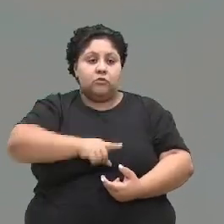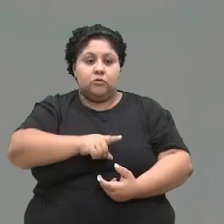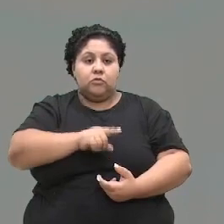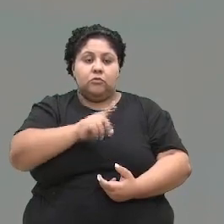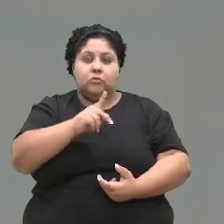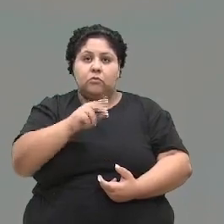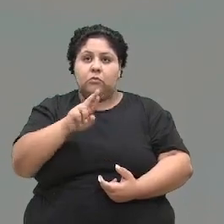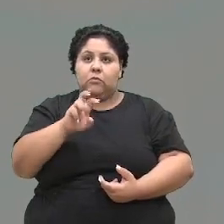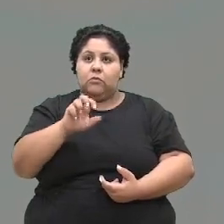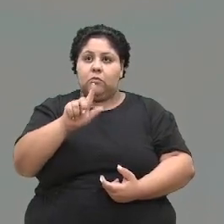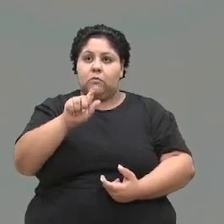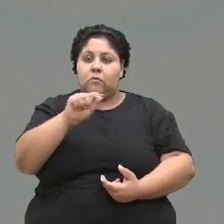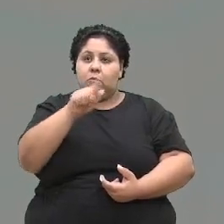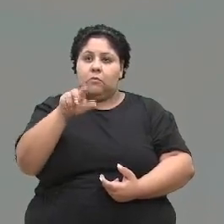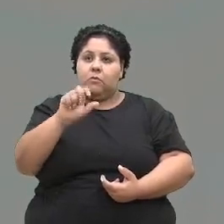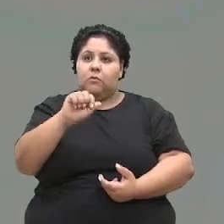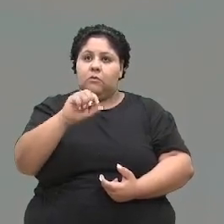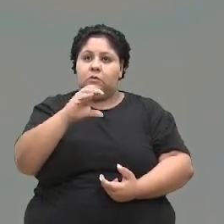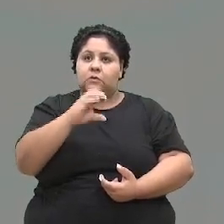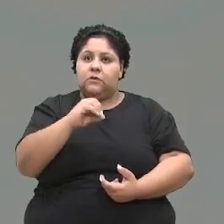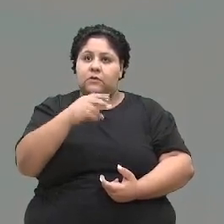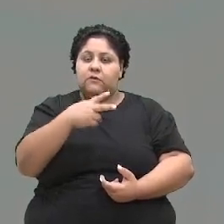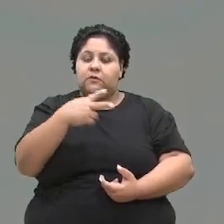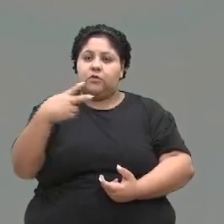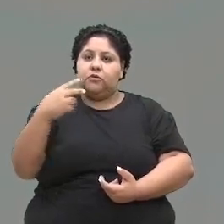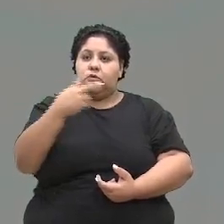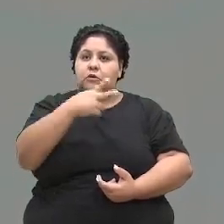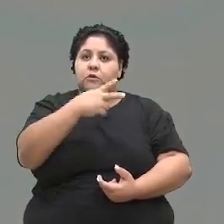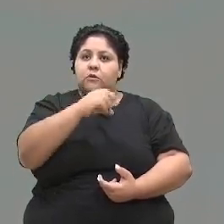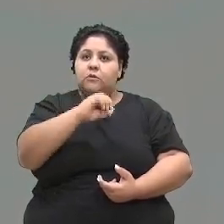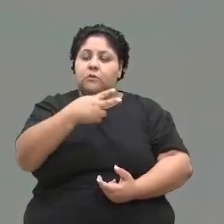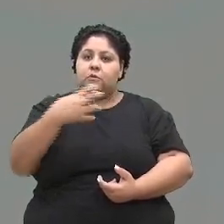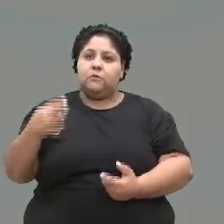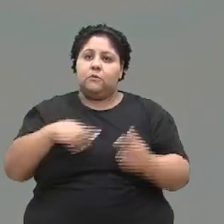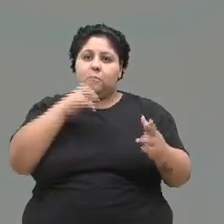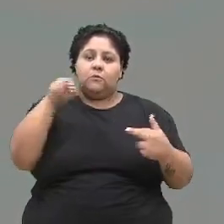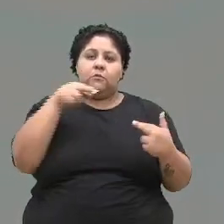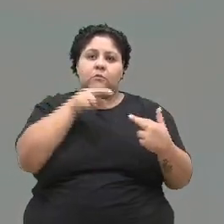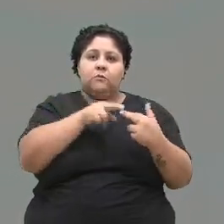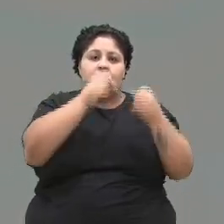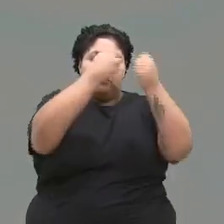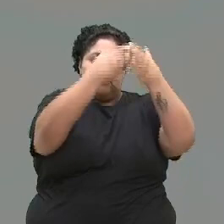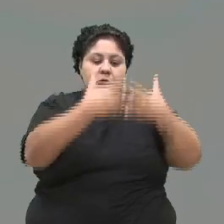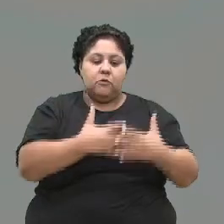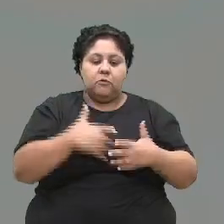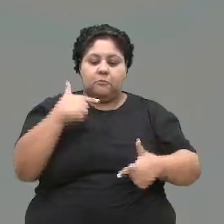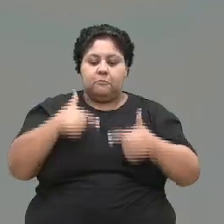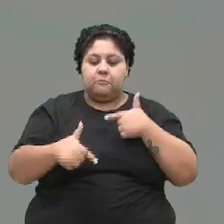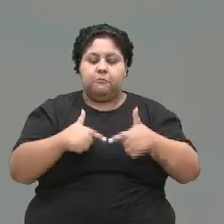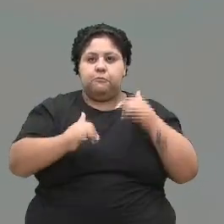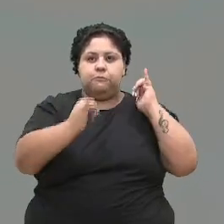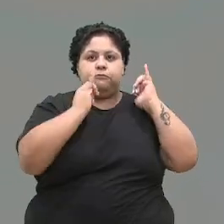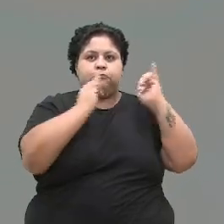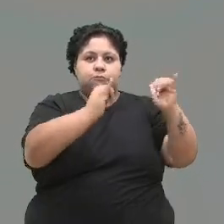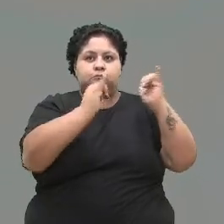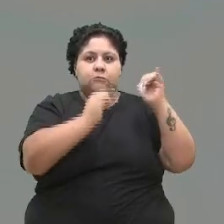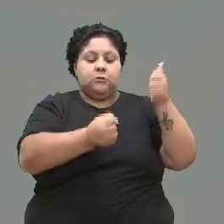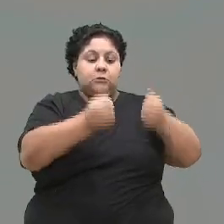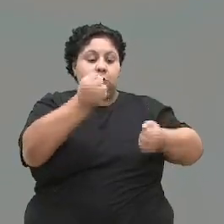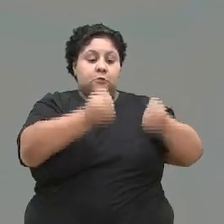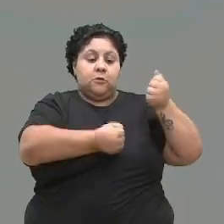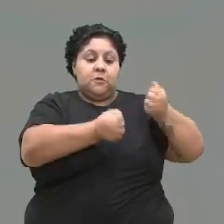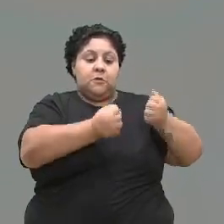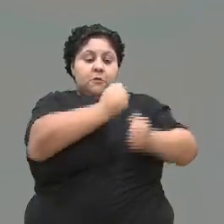presencial número 022 de 2024, referente à prestação de serviço de transporte escolar aos